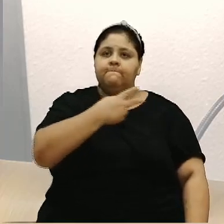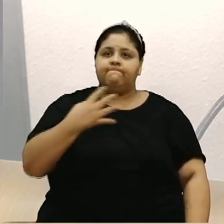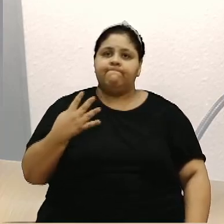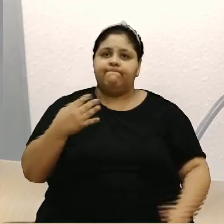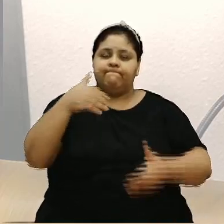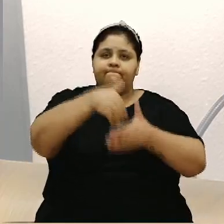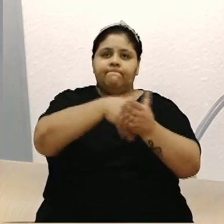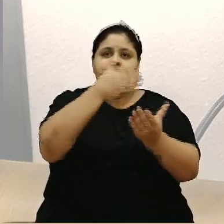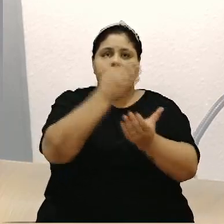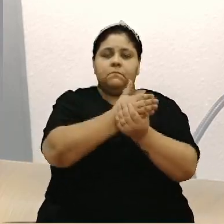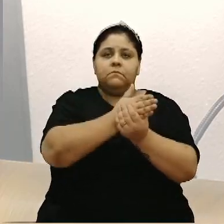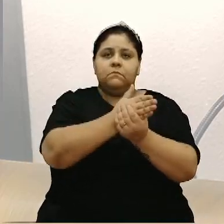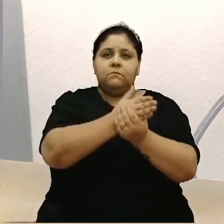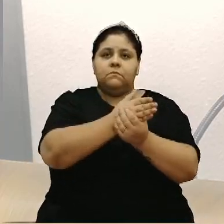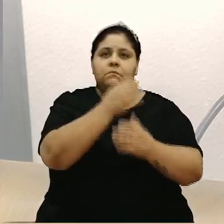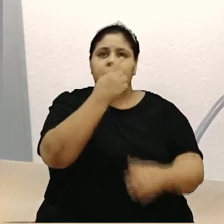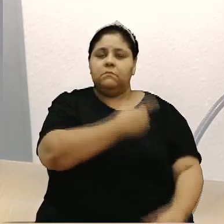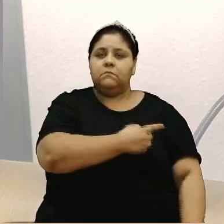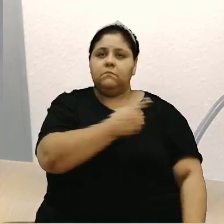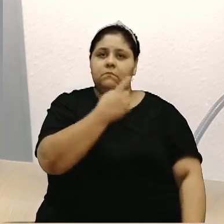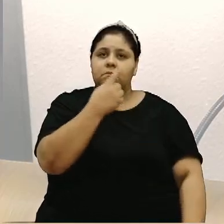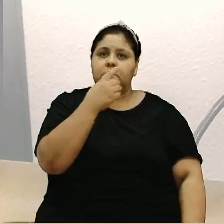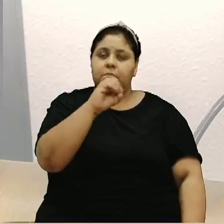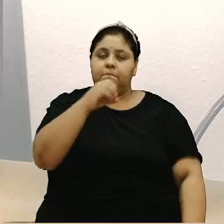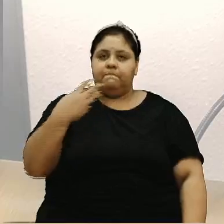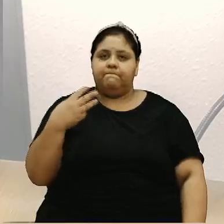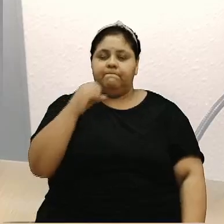82/2024, contido no processo número